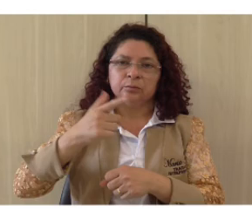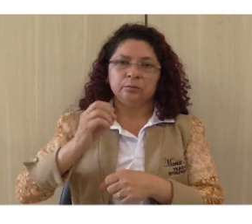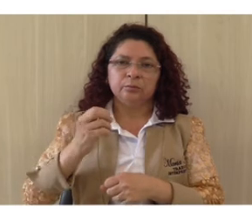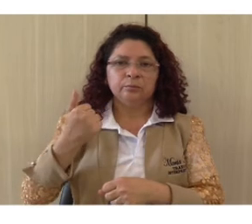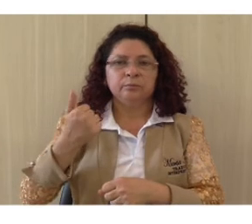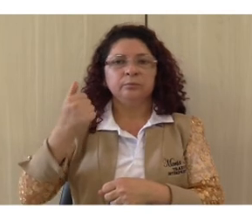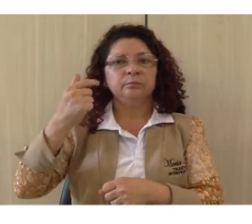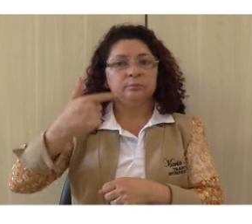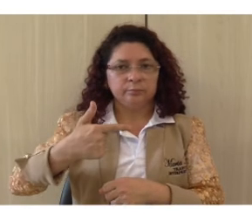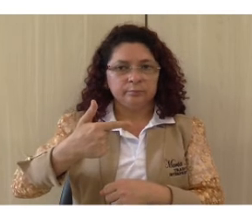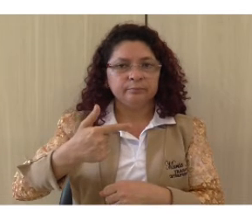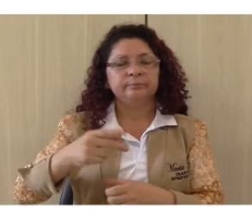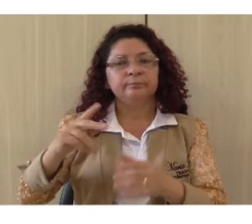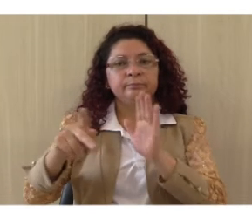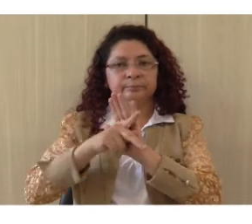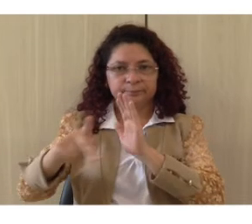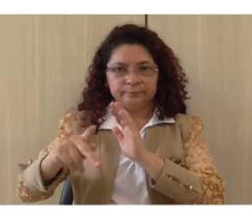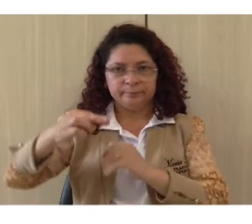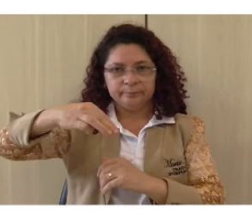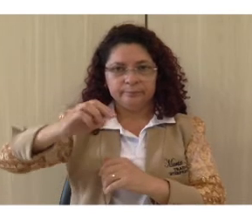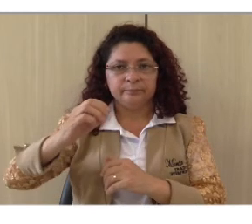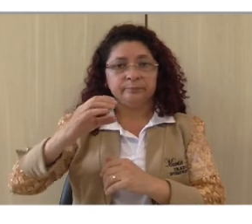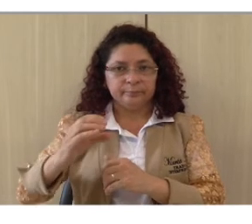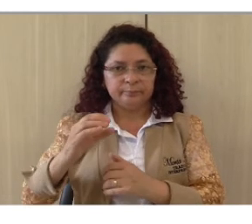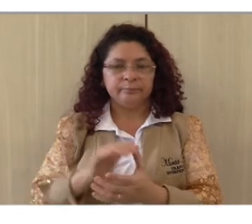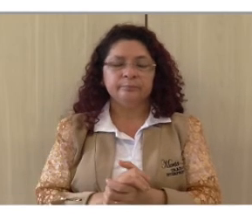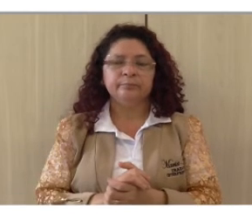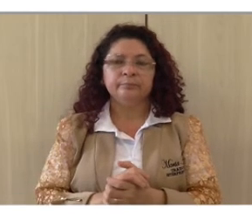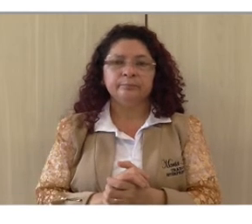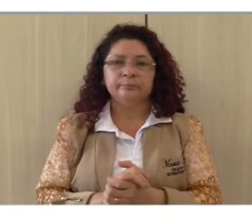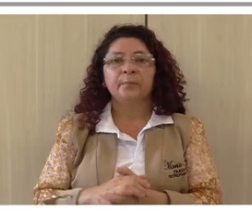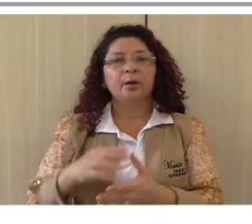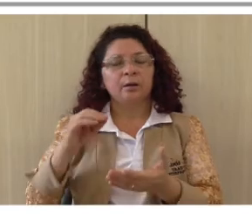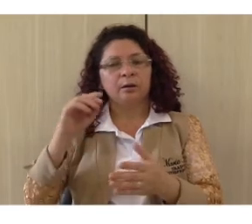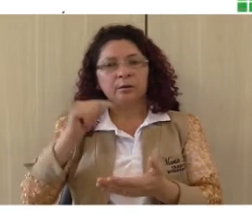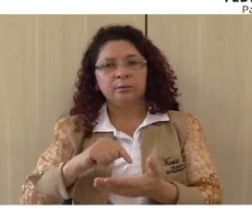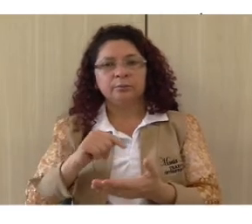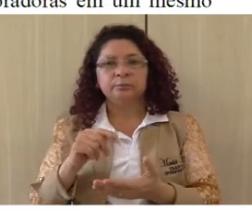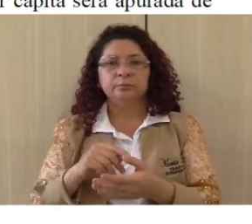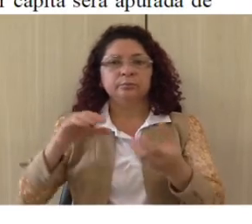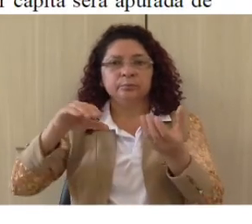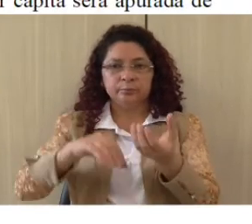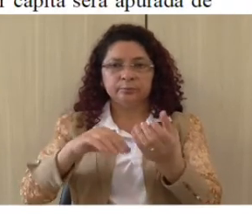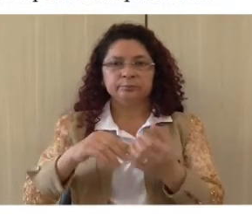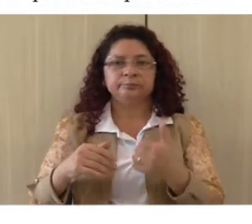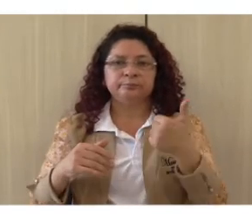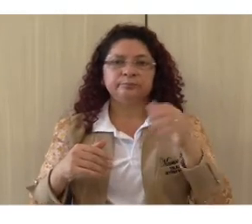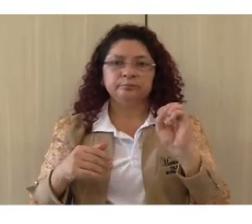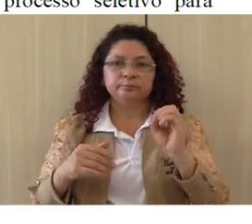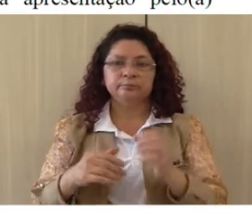MEC, alterada pela Portaria Normativa número 9 de 2017 do mesmo Ministério. Página 10.